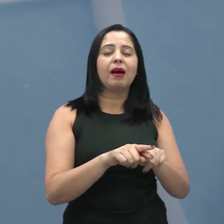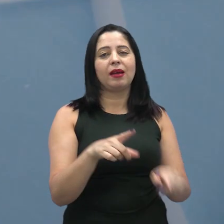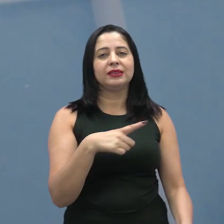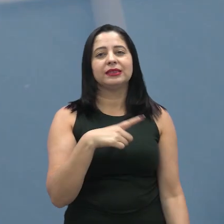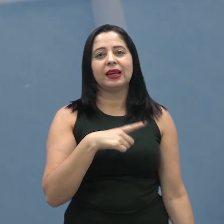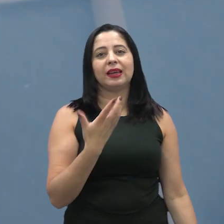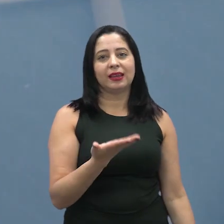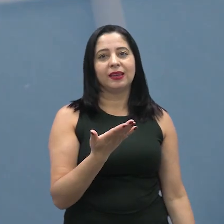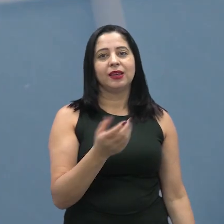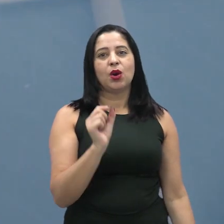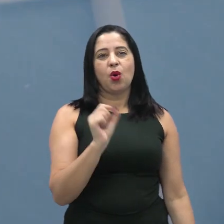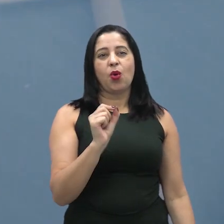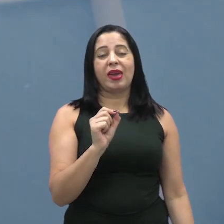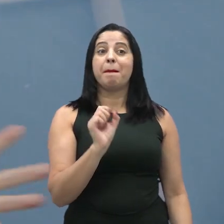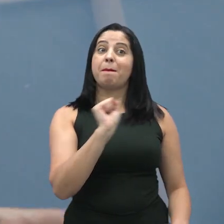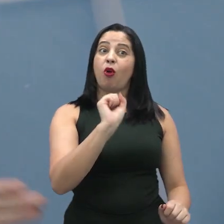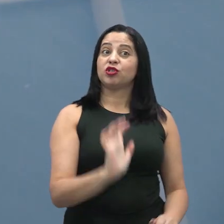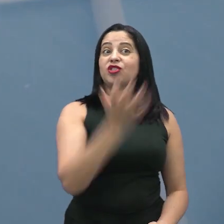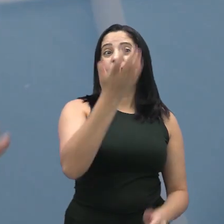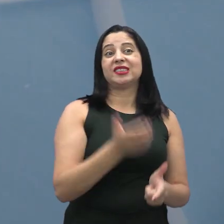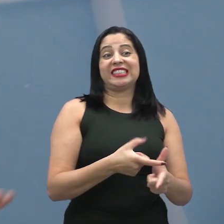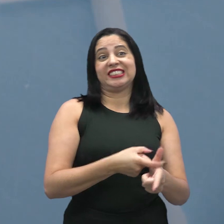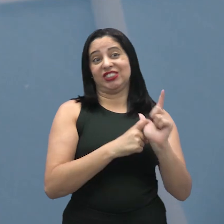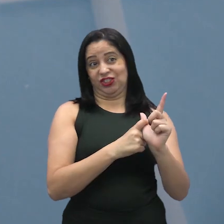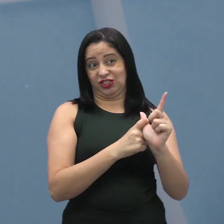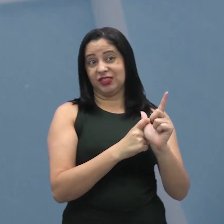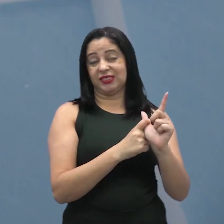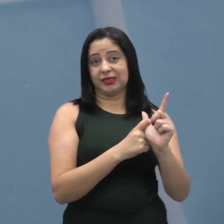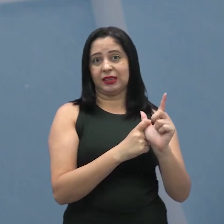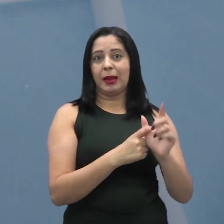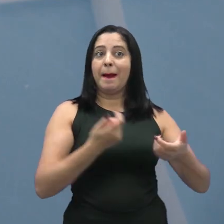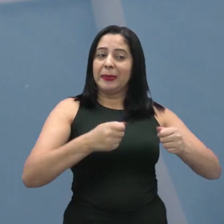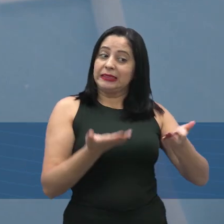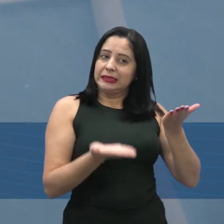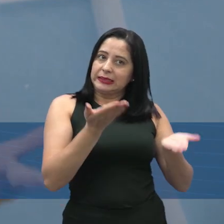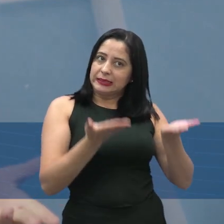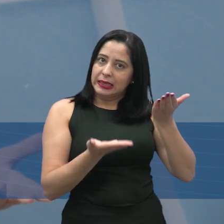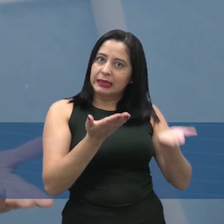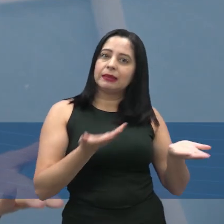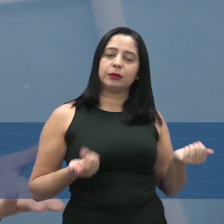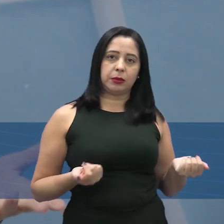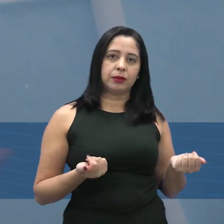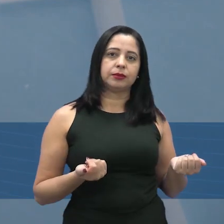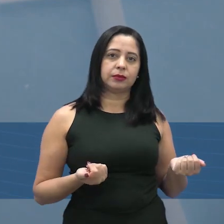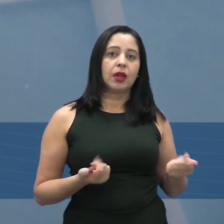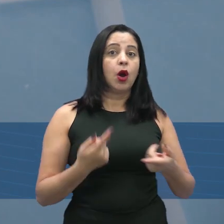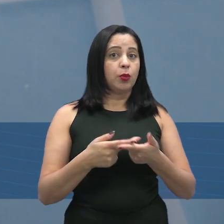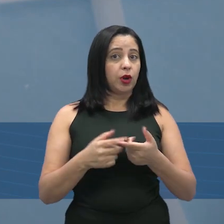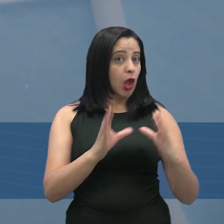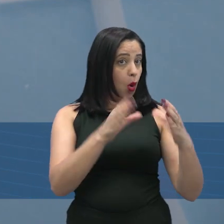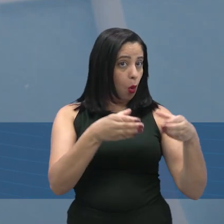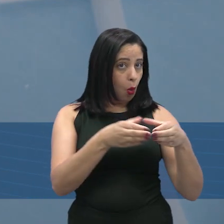para endividamentos, né? Só que aí precisa equilibrar ali, porque, né, a gente falou que a classe